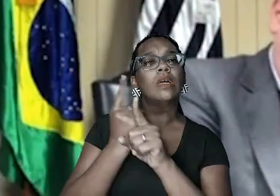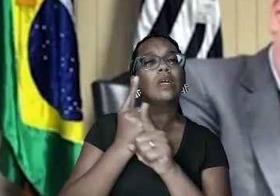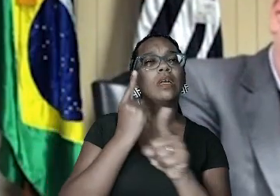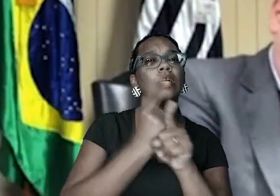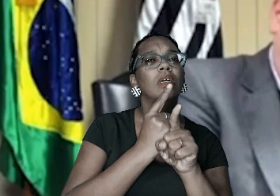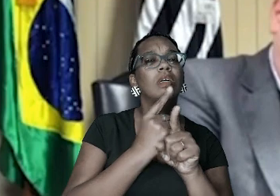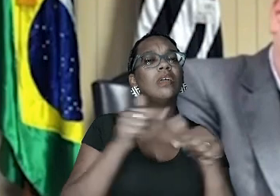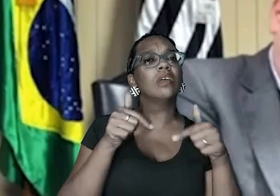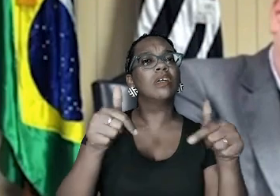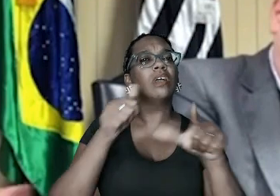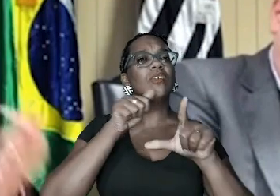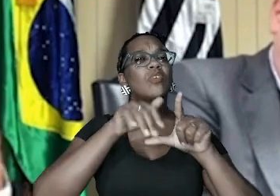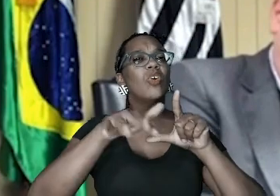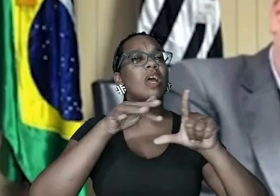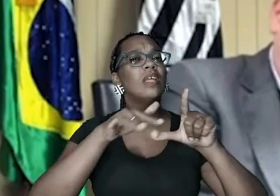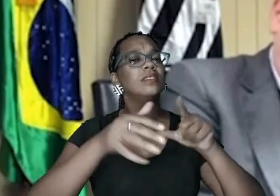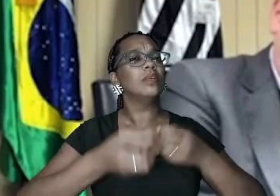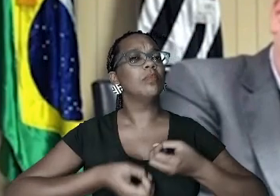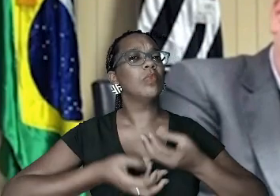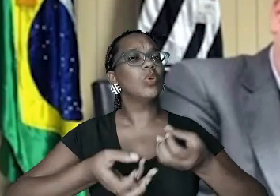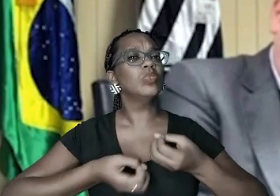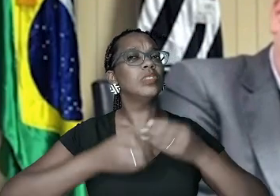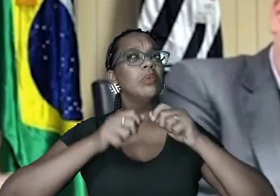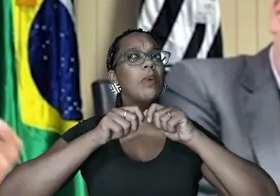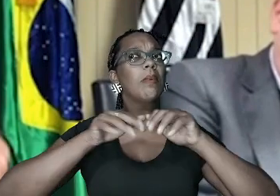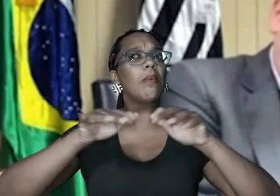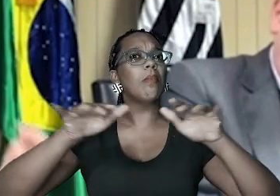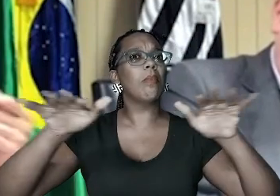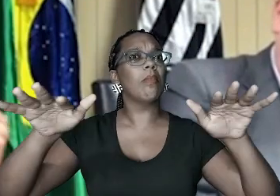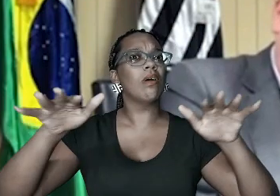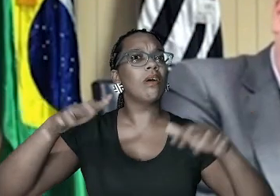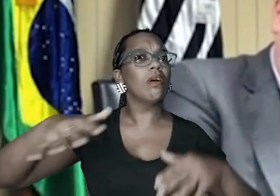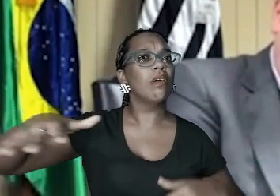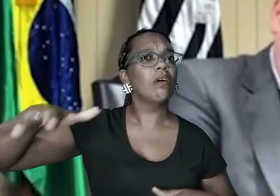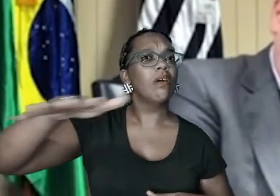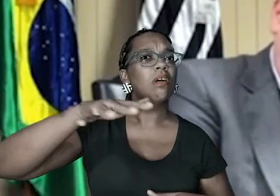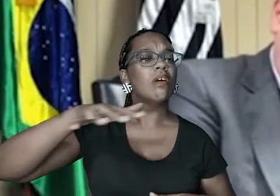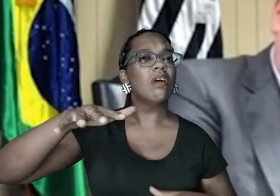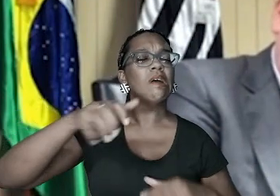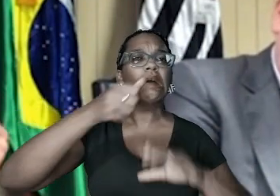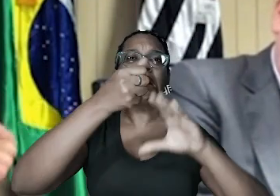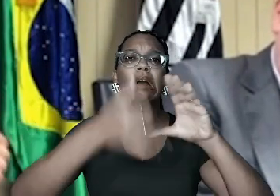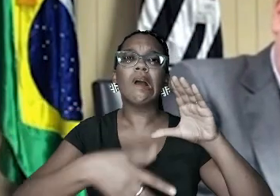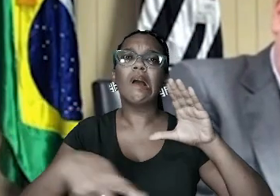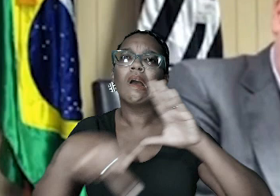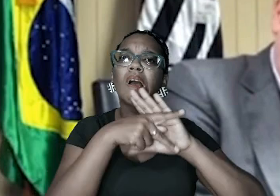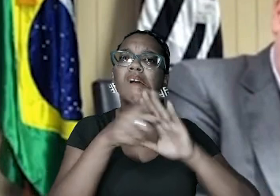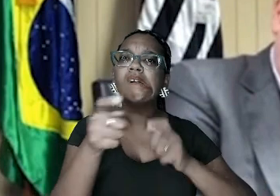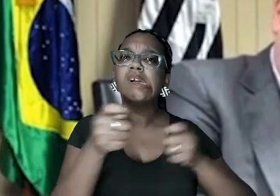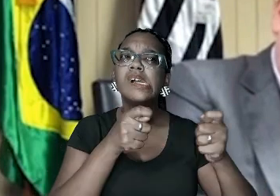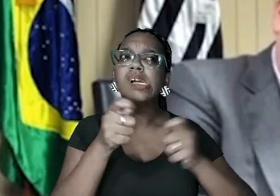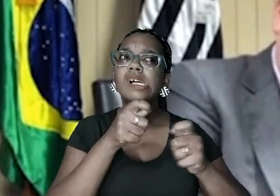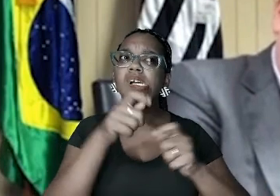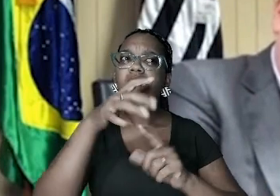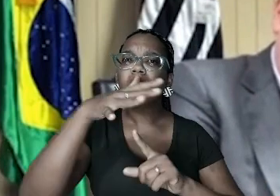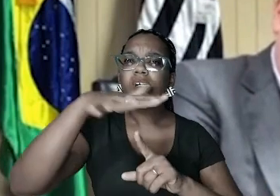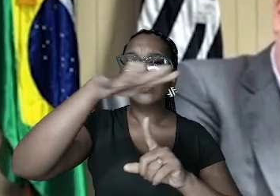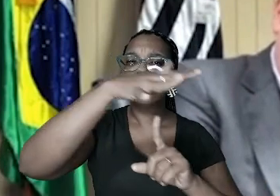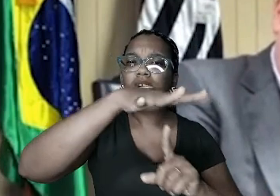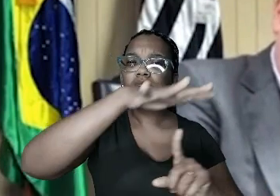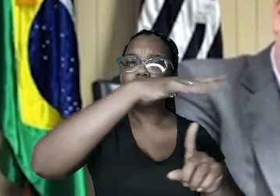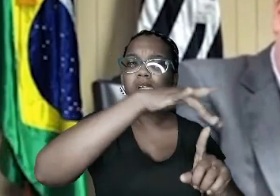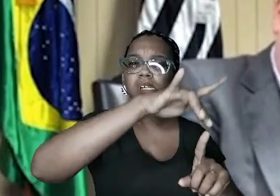energia elétrica Como identificar que dá atuação de uma influência se produziram efeitos no mercado